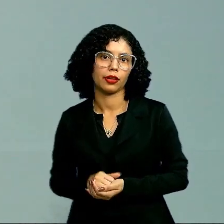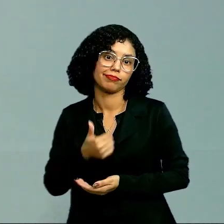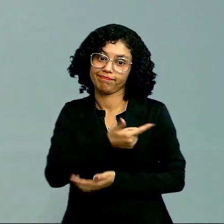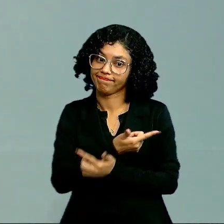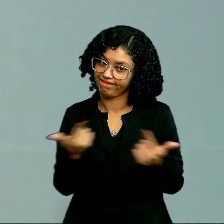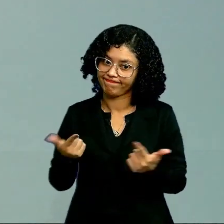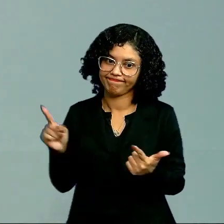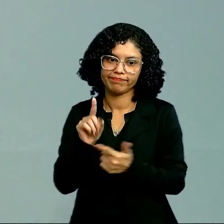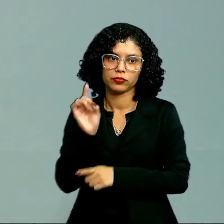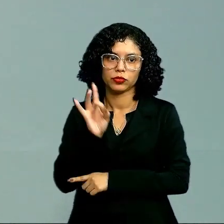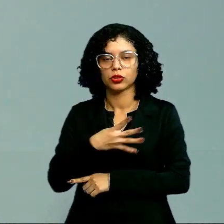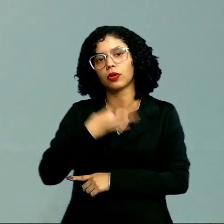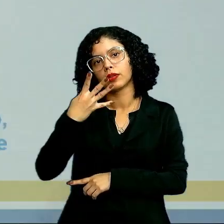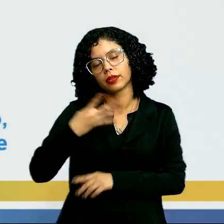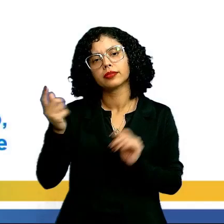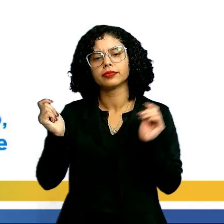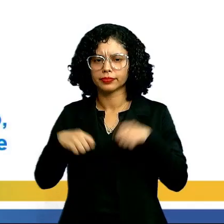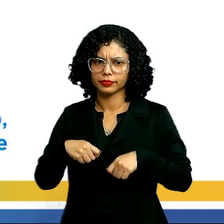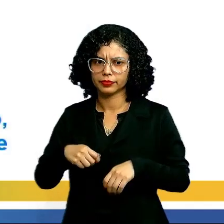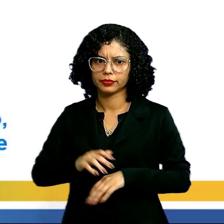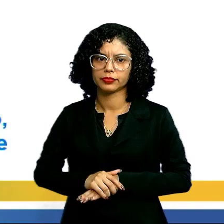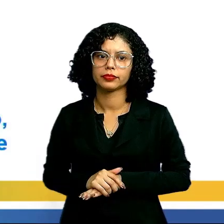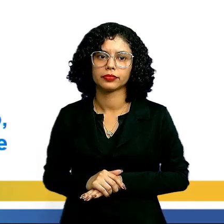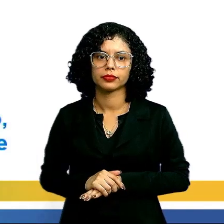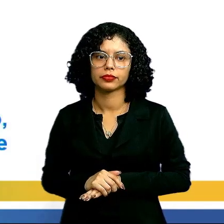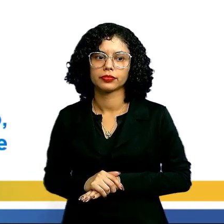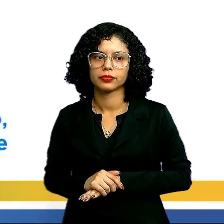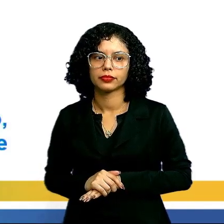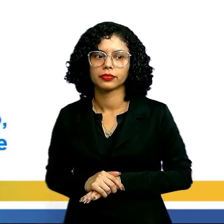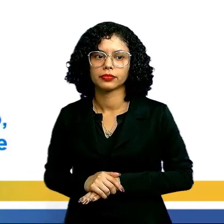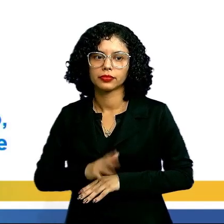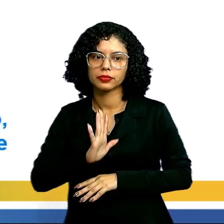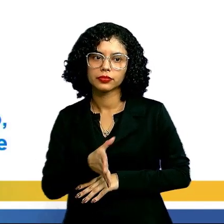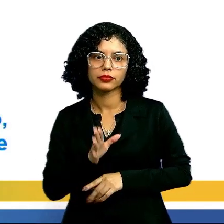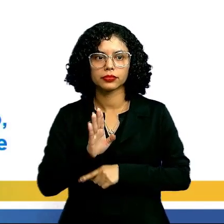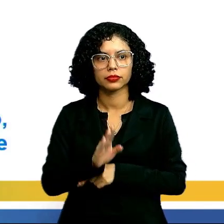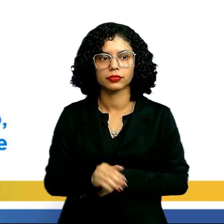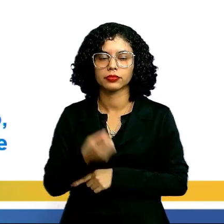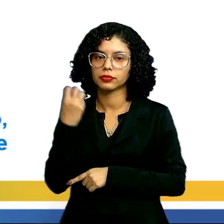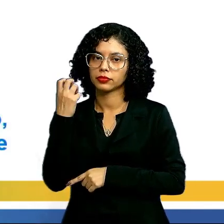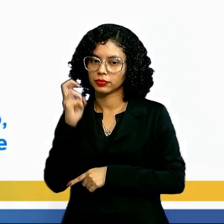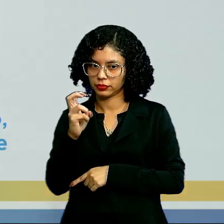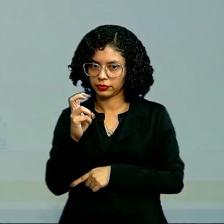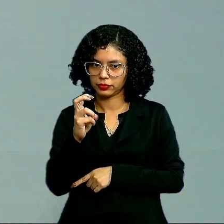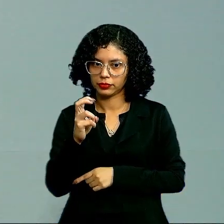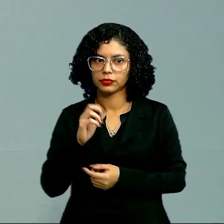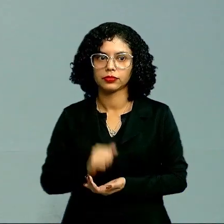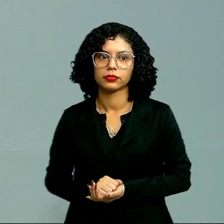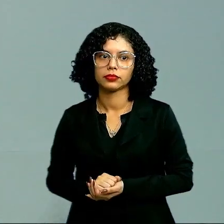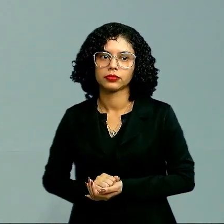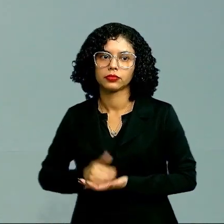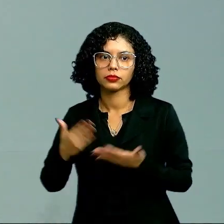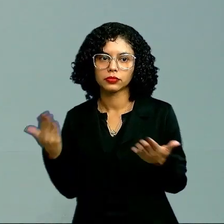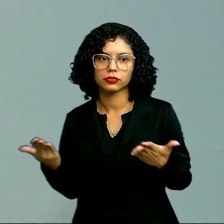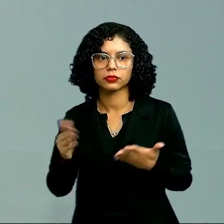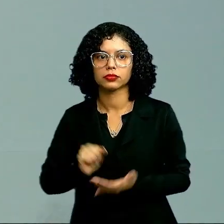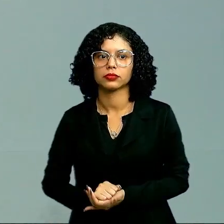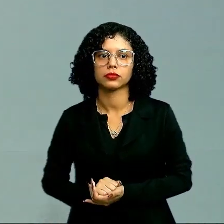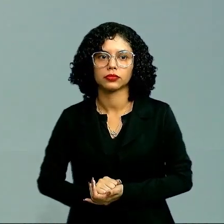sorte, né? Caio só teve 4 possibilidades. Já Arthur só teve 5.